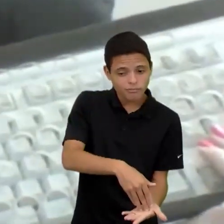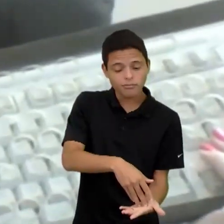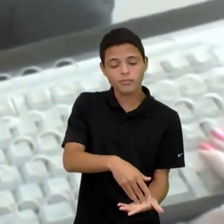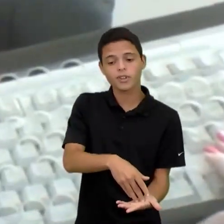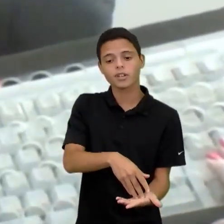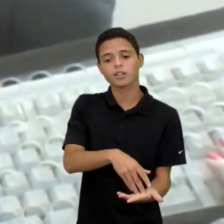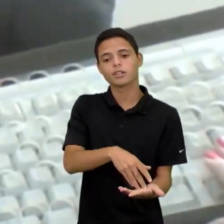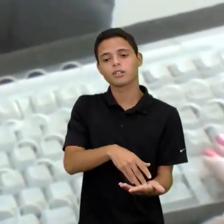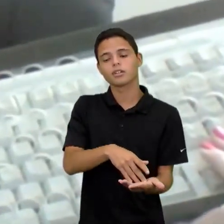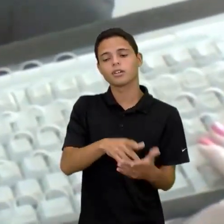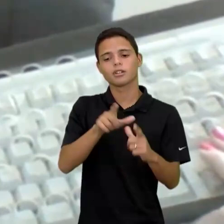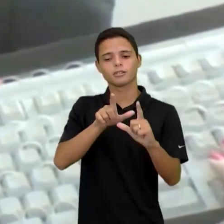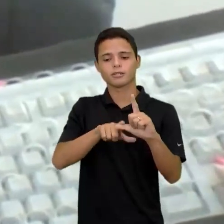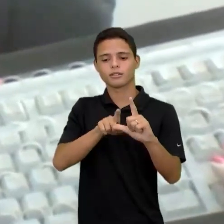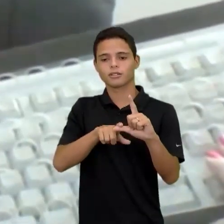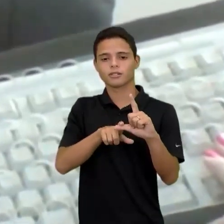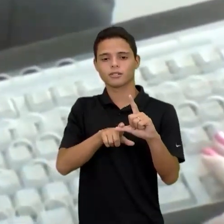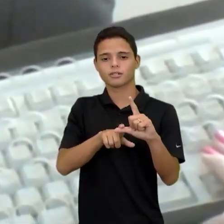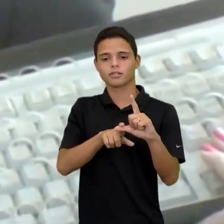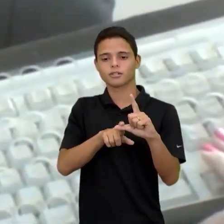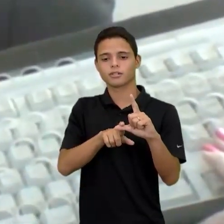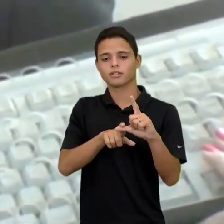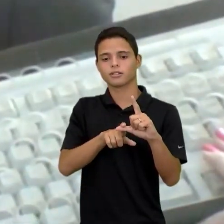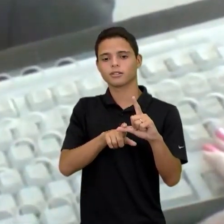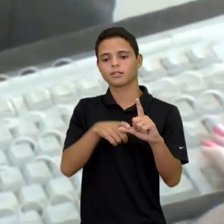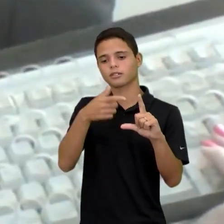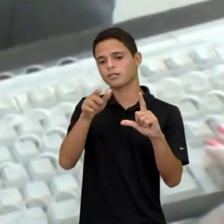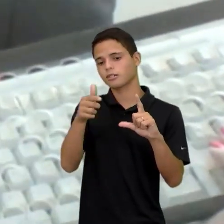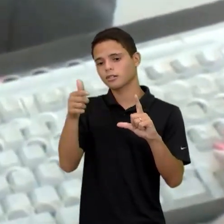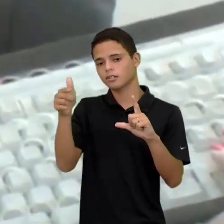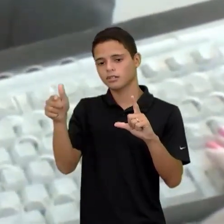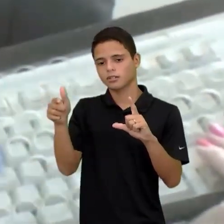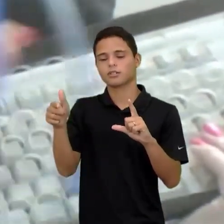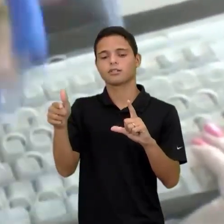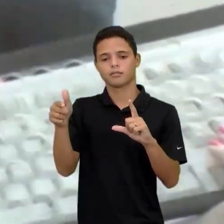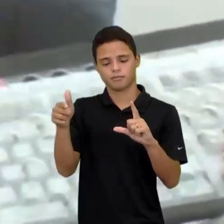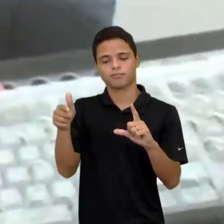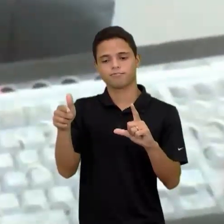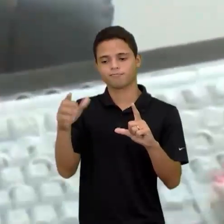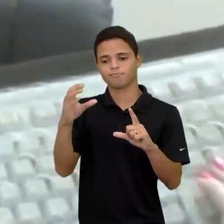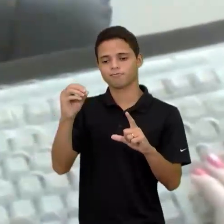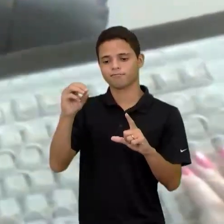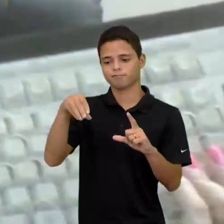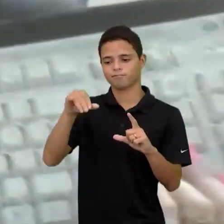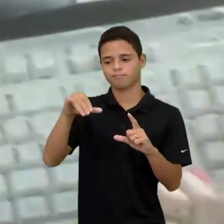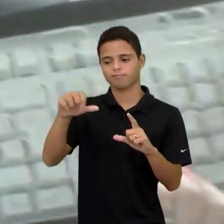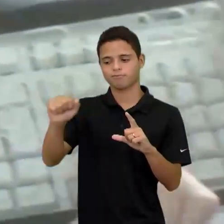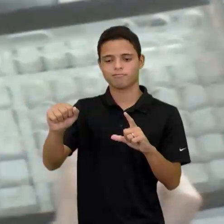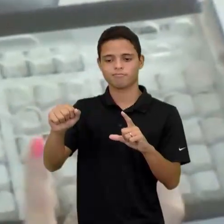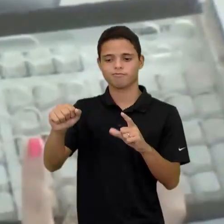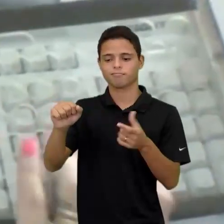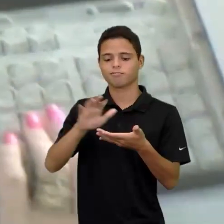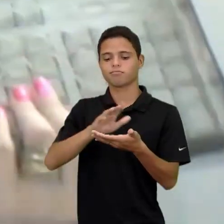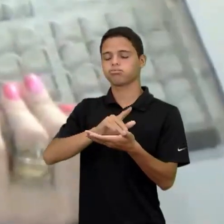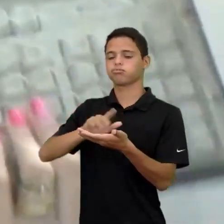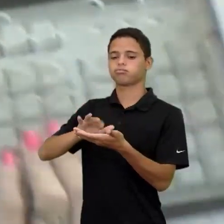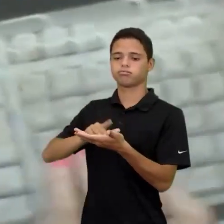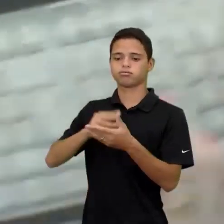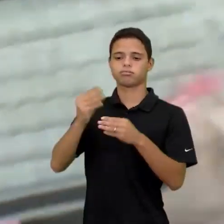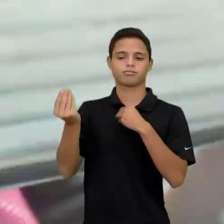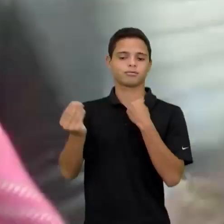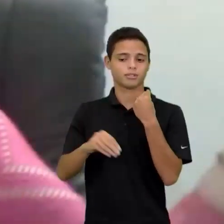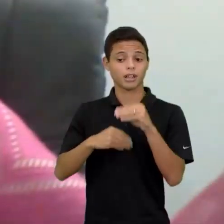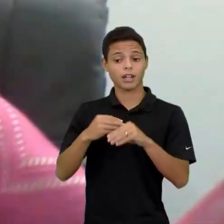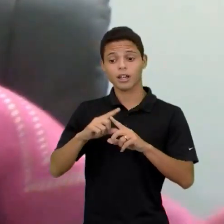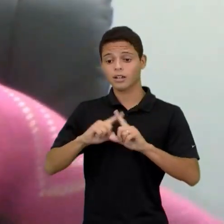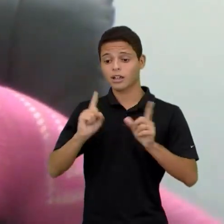né, naquela letrinha, se não tiver a colmeia, ele vai apertar um monte de outras letrinhas juntas. Então, a